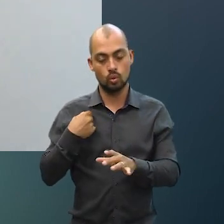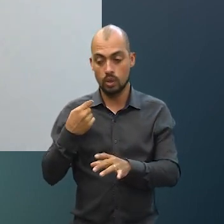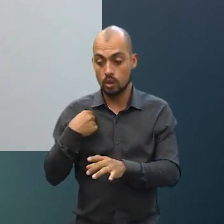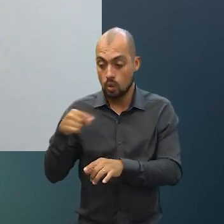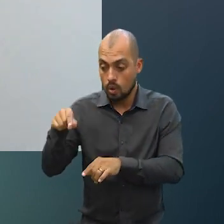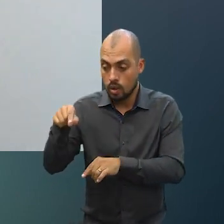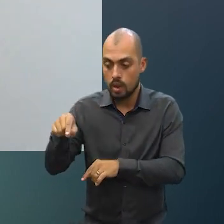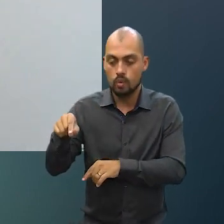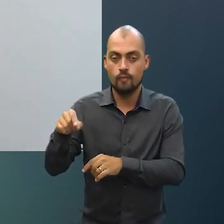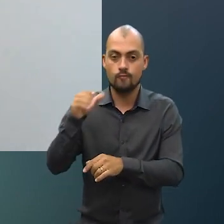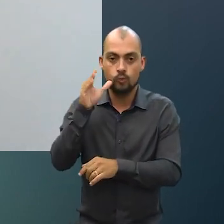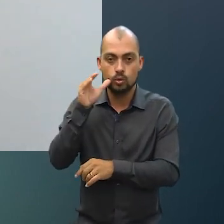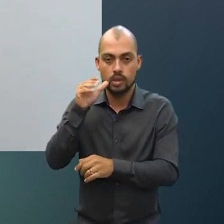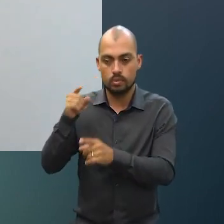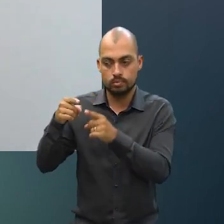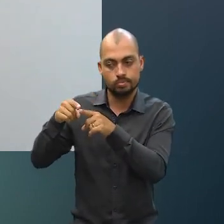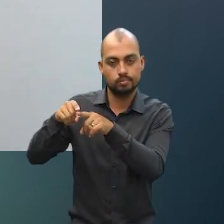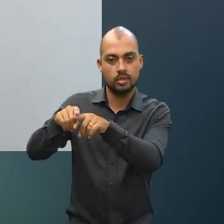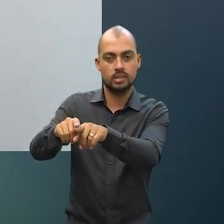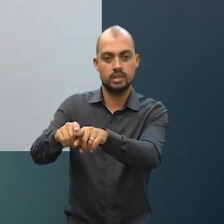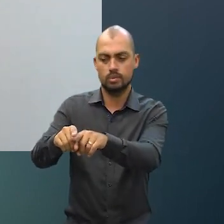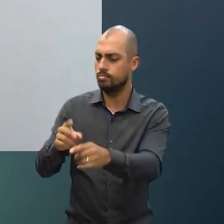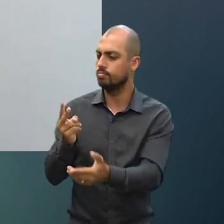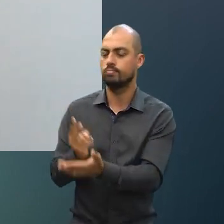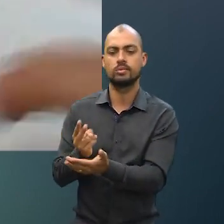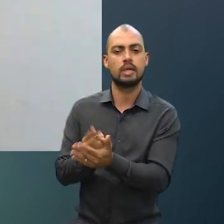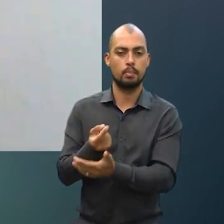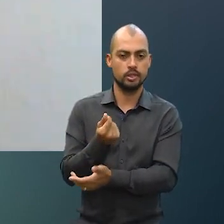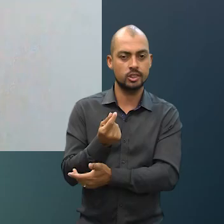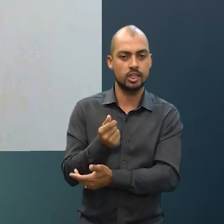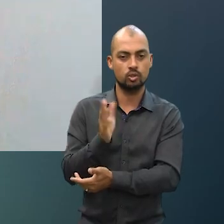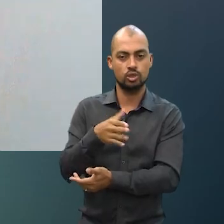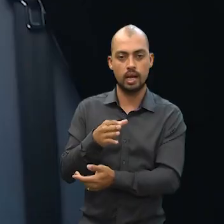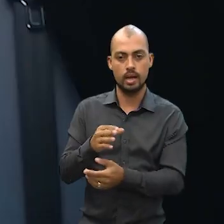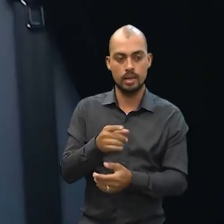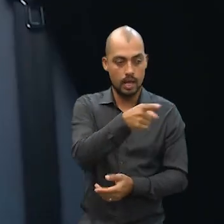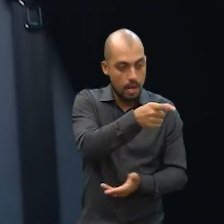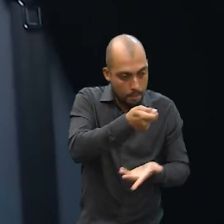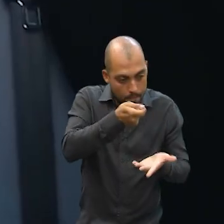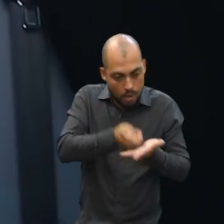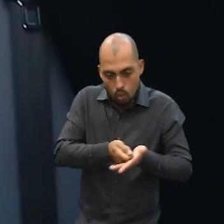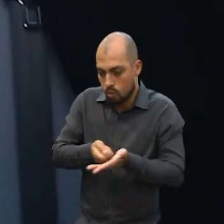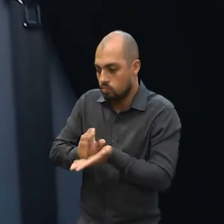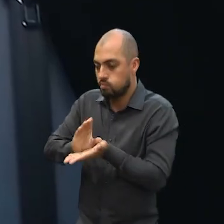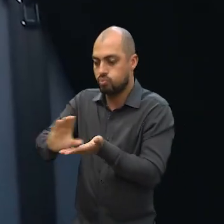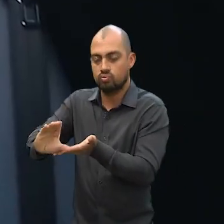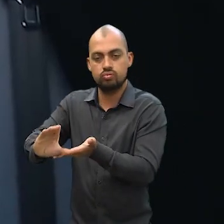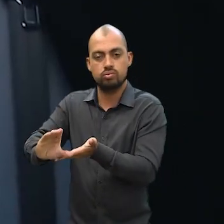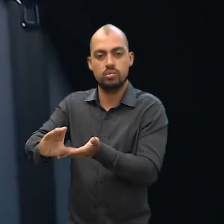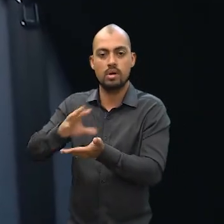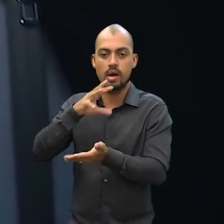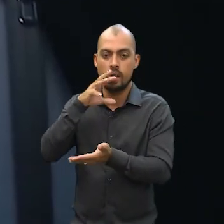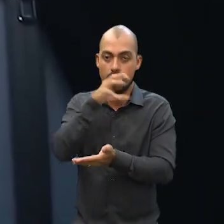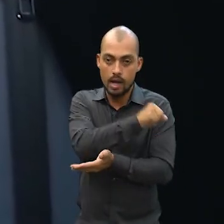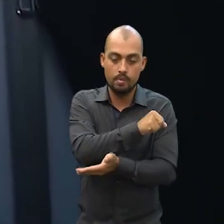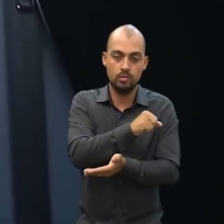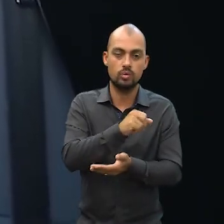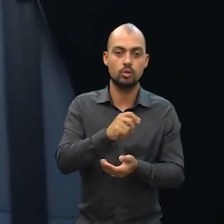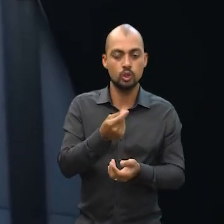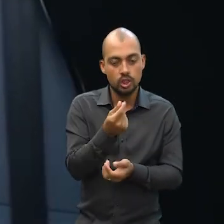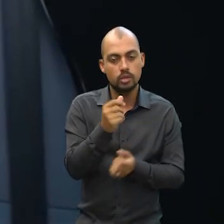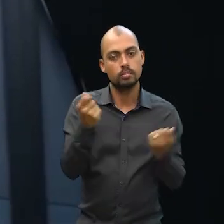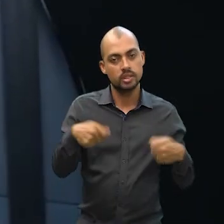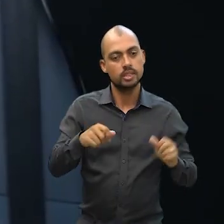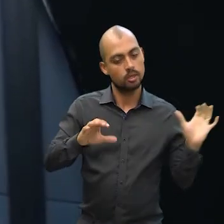ele tenha dinheiro sempre na mão, né? Porque hoje todo mundo precisa estar com dinheiro, o dinheiro precisa rodar, a economia precisa girar. E